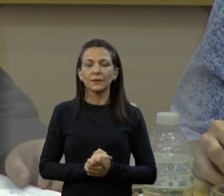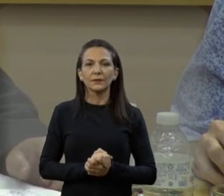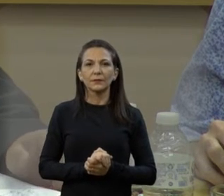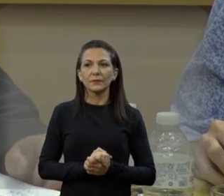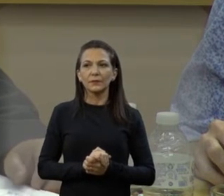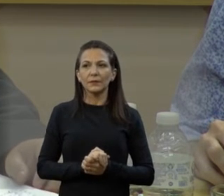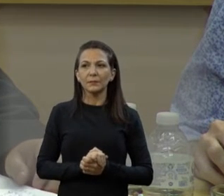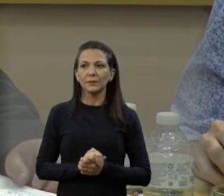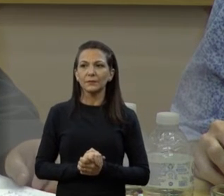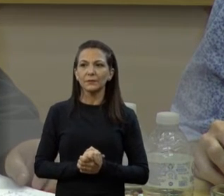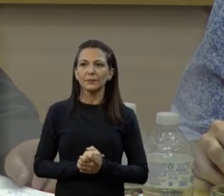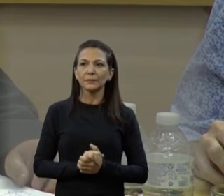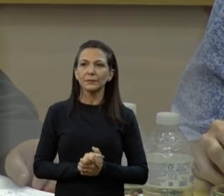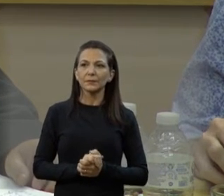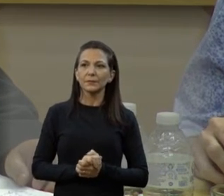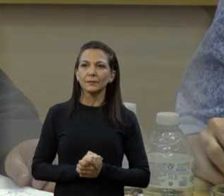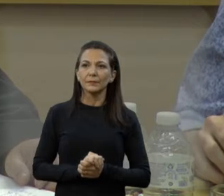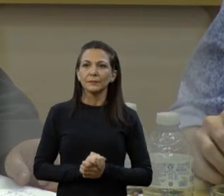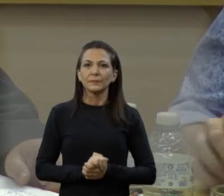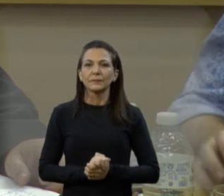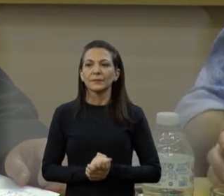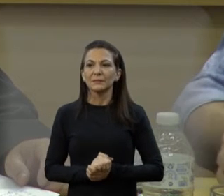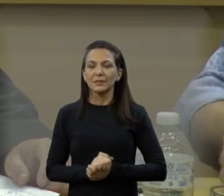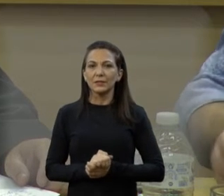o visor dou um